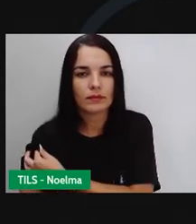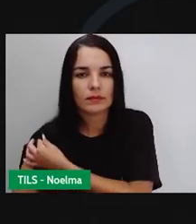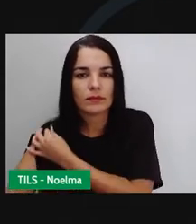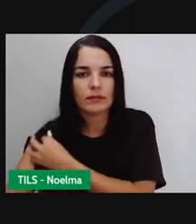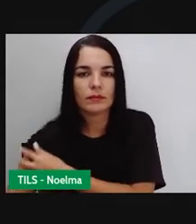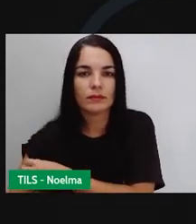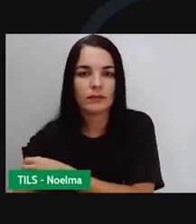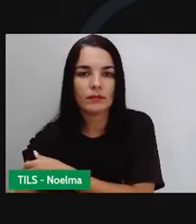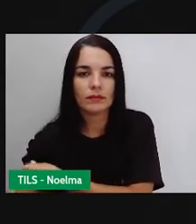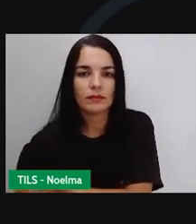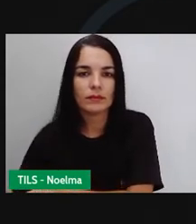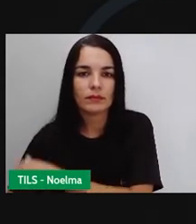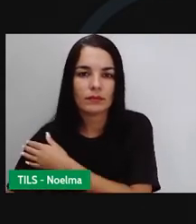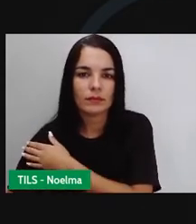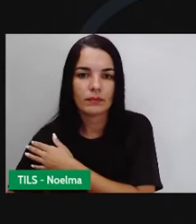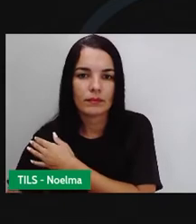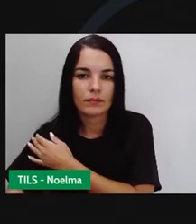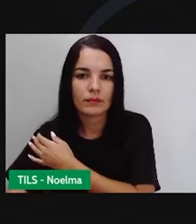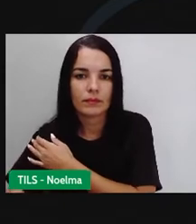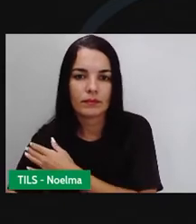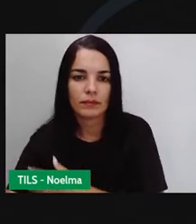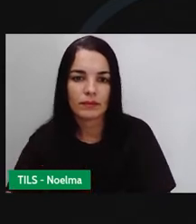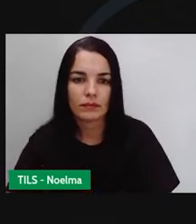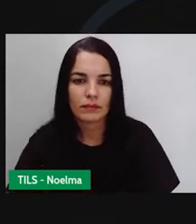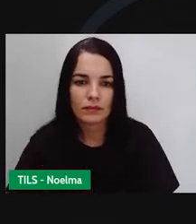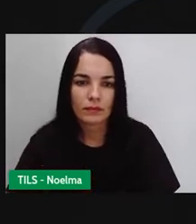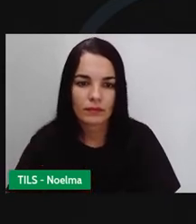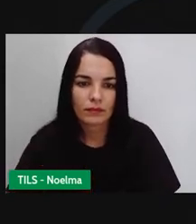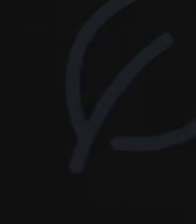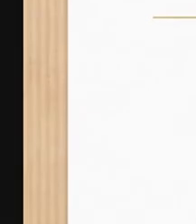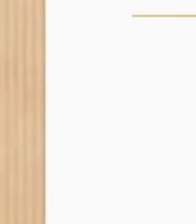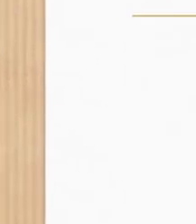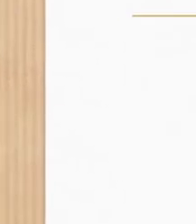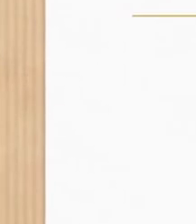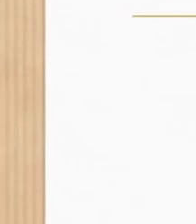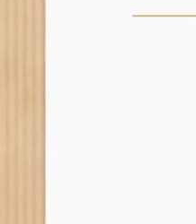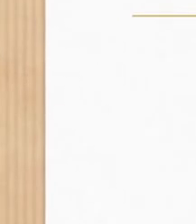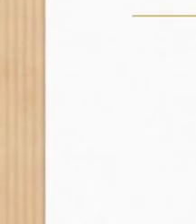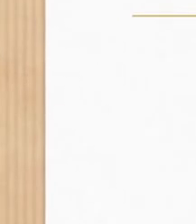Ave tepe, jupunaí, escola pegou a tepe, apogurou a ipa.